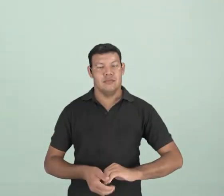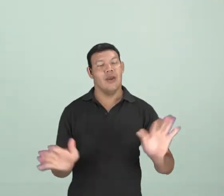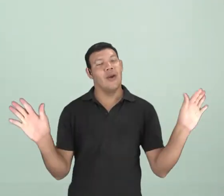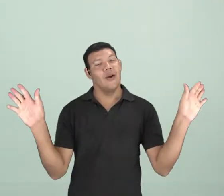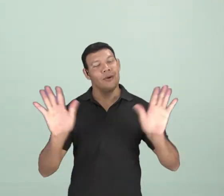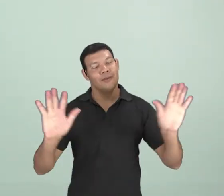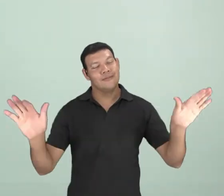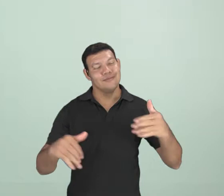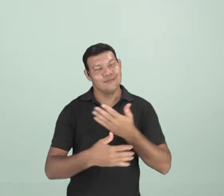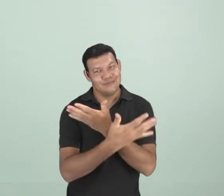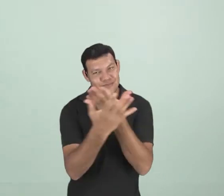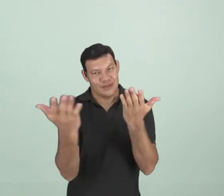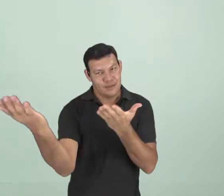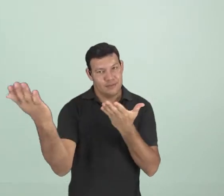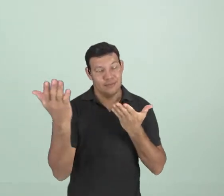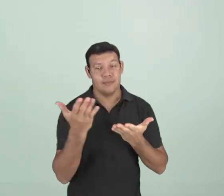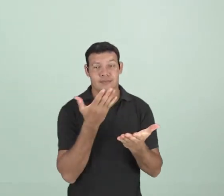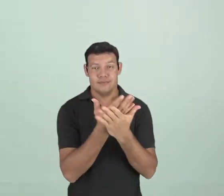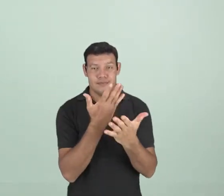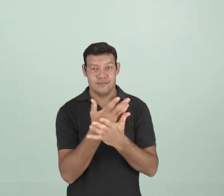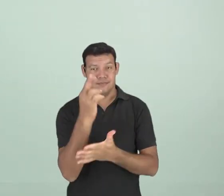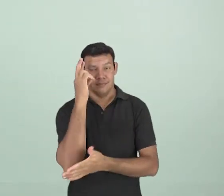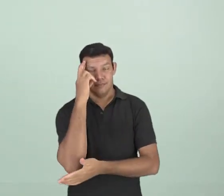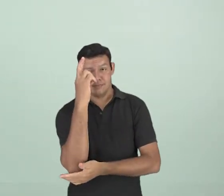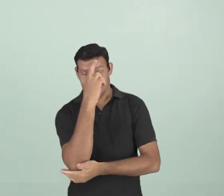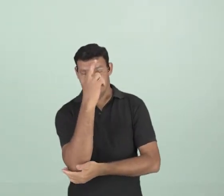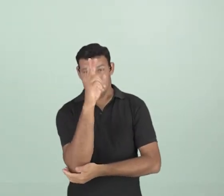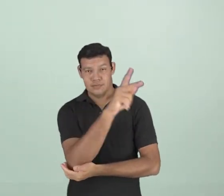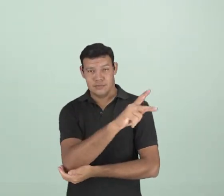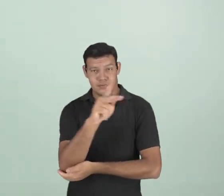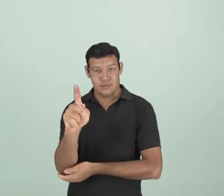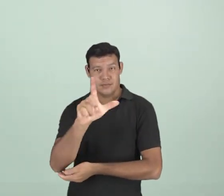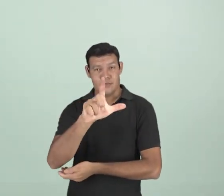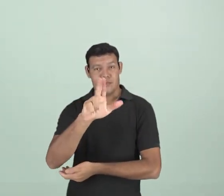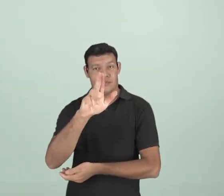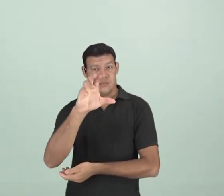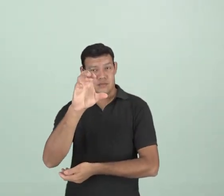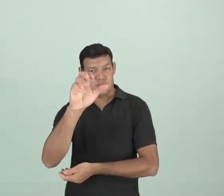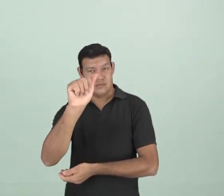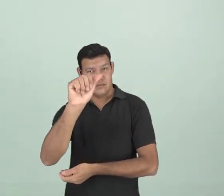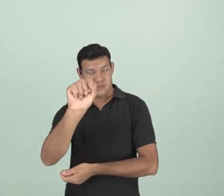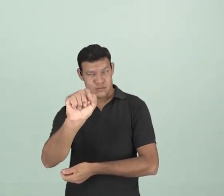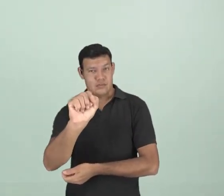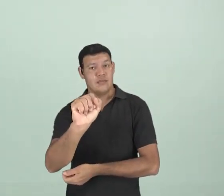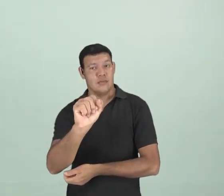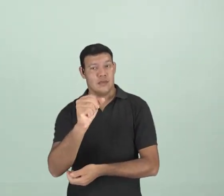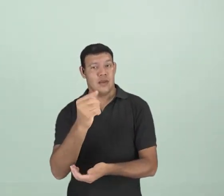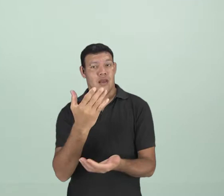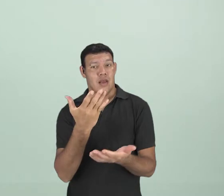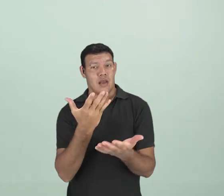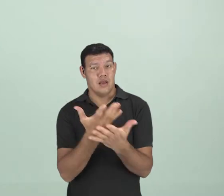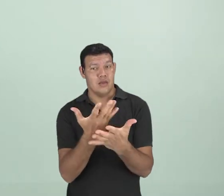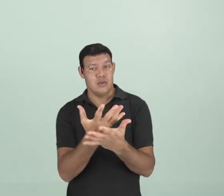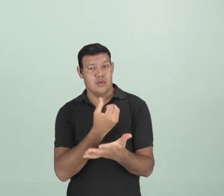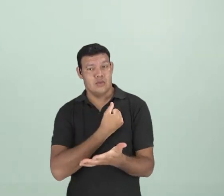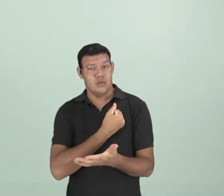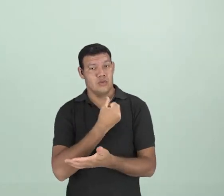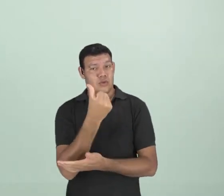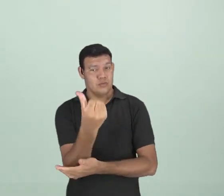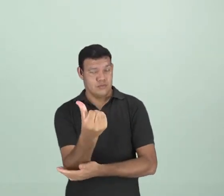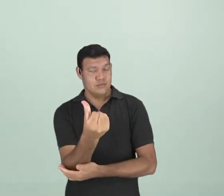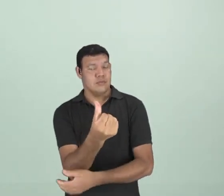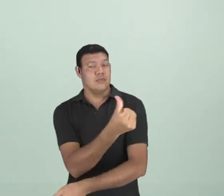galerinha, sejam muito bem-vindos a mais uma aula de História. Eu sou o professor Lucas e já estamos na nossa sexta aula para o sexto ano do